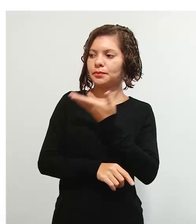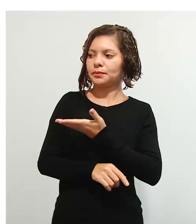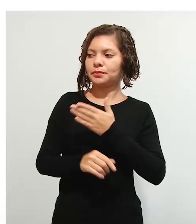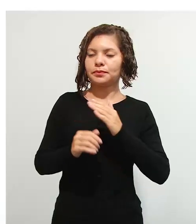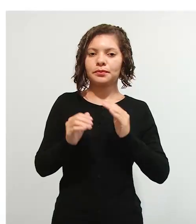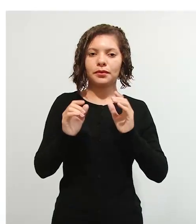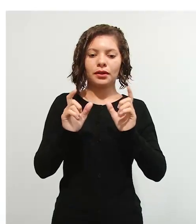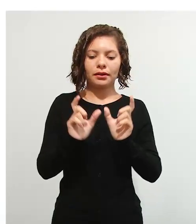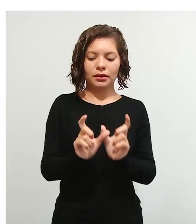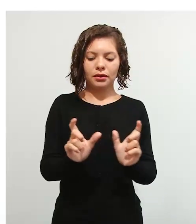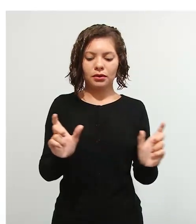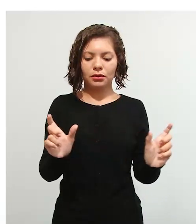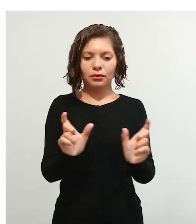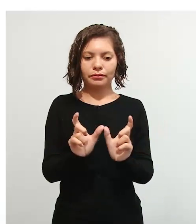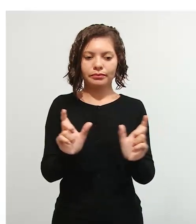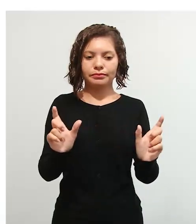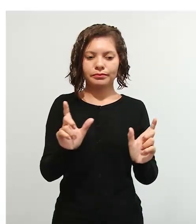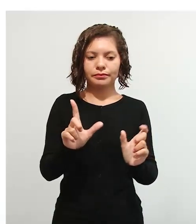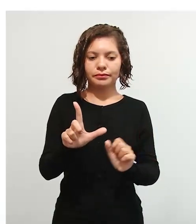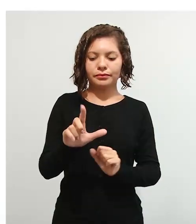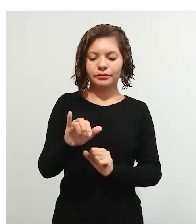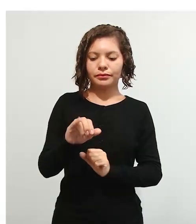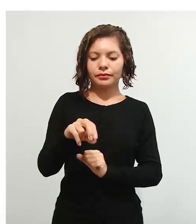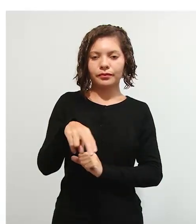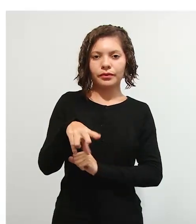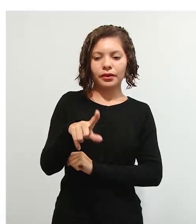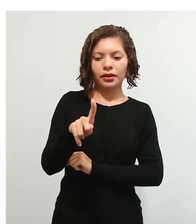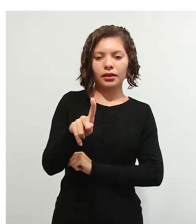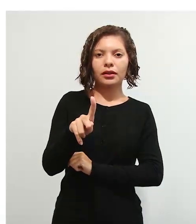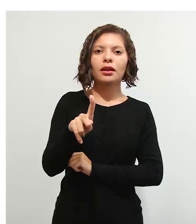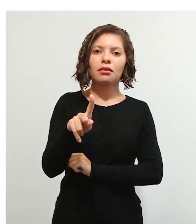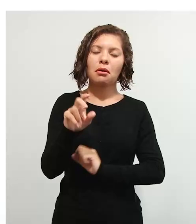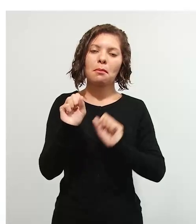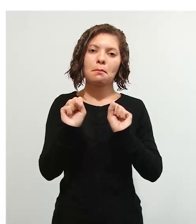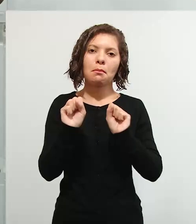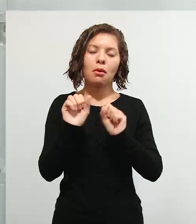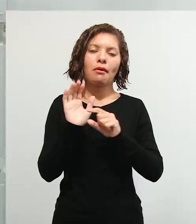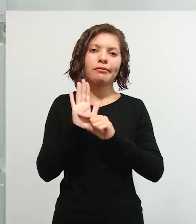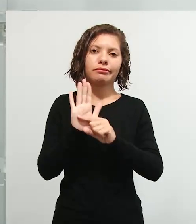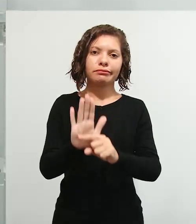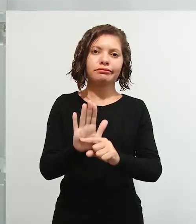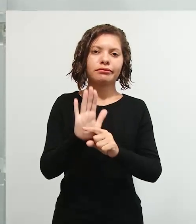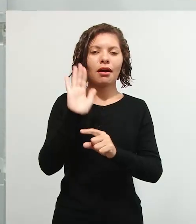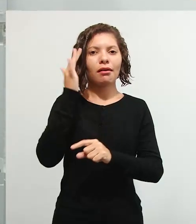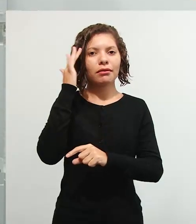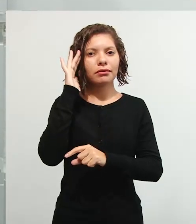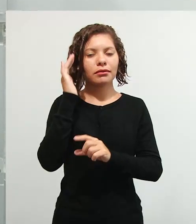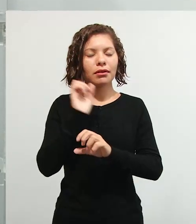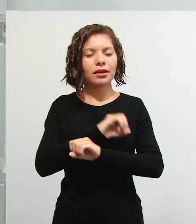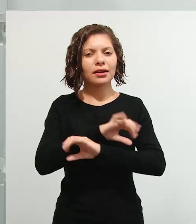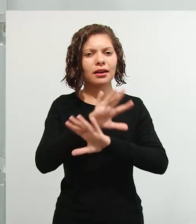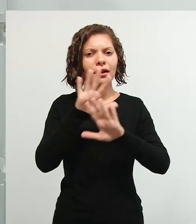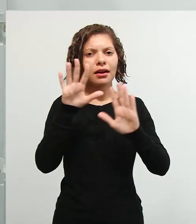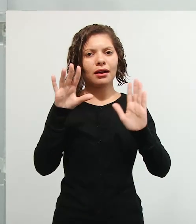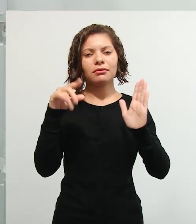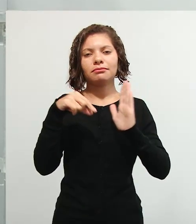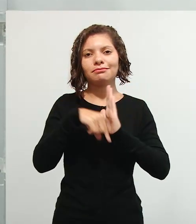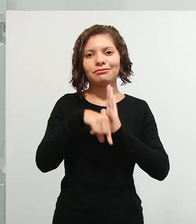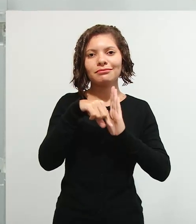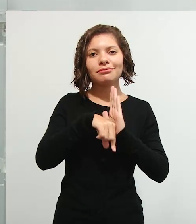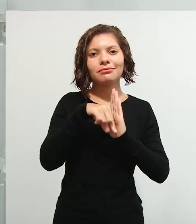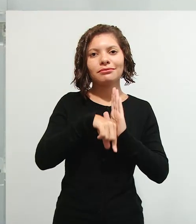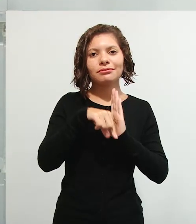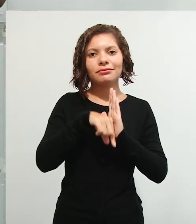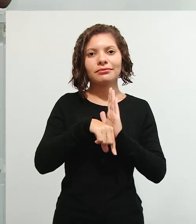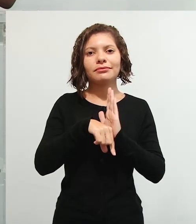texto, que pode ajudar, se você tiver interesse, evidentemente, pode ajudar a compreender um pouco mais